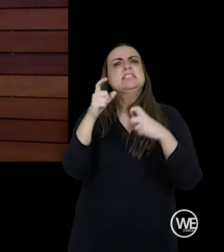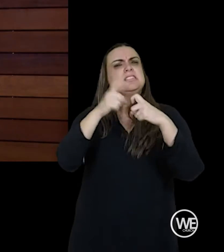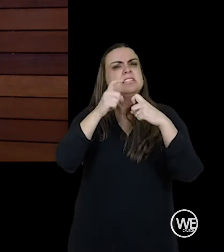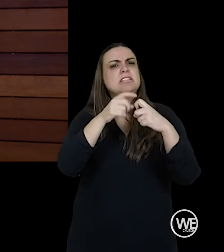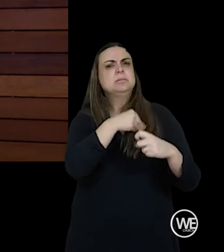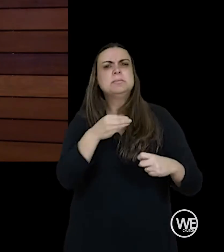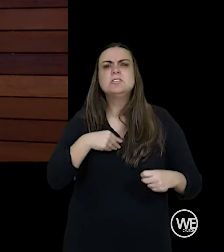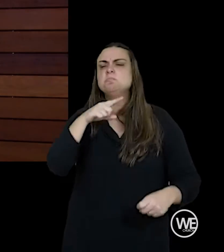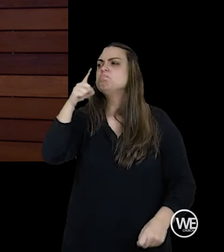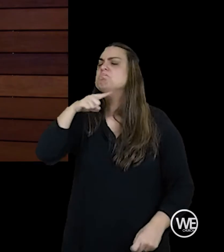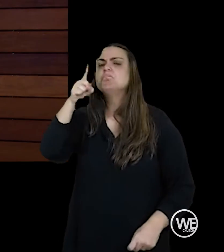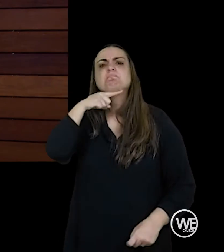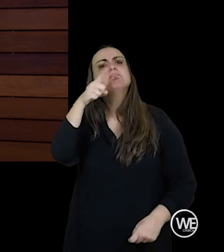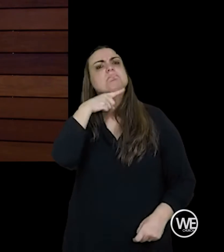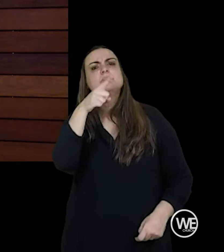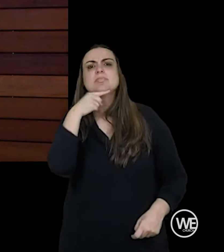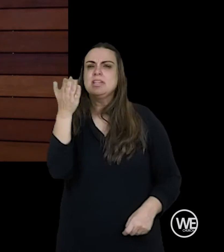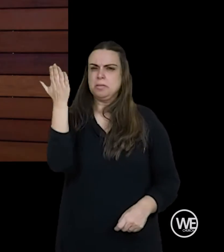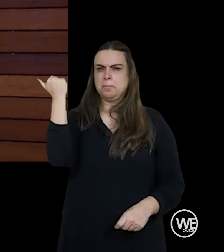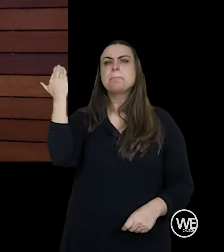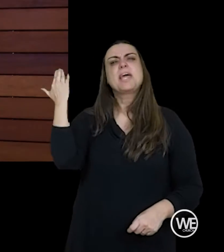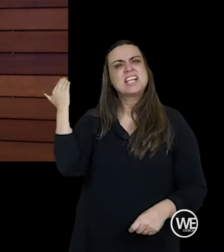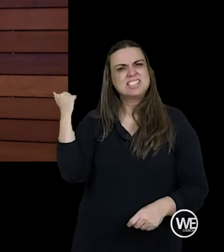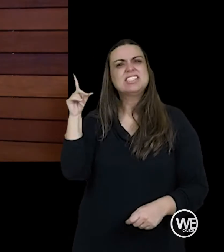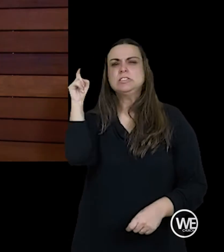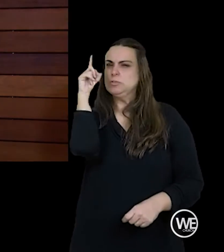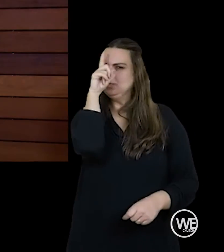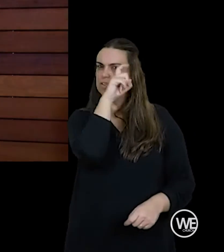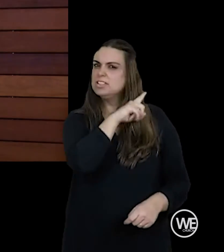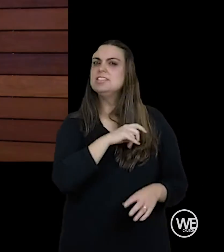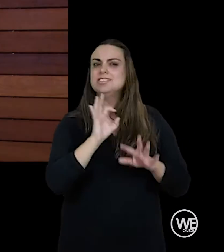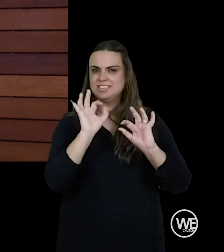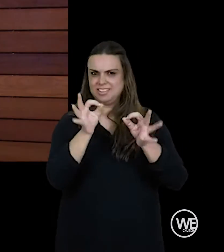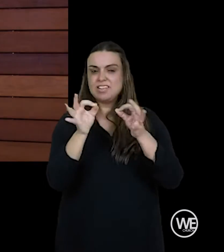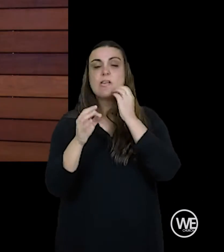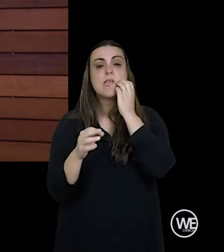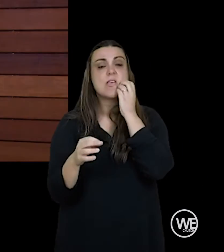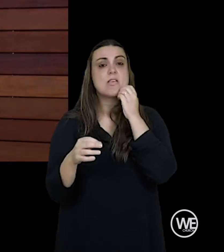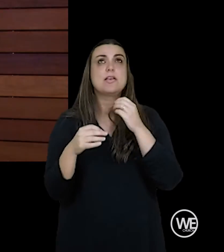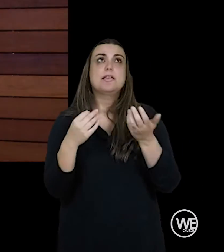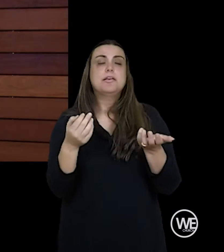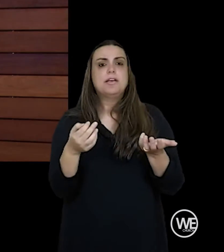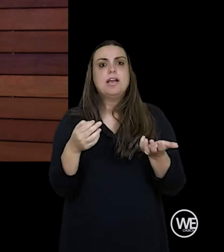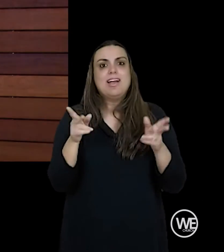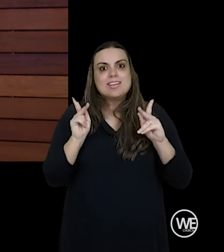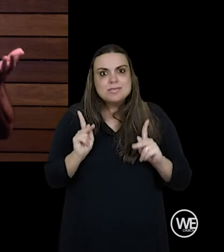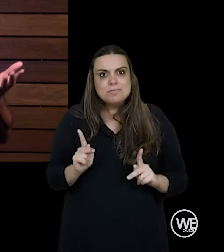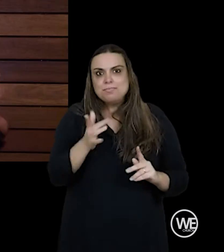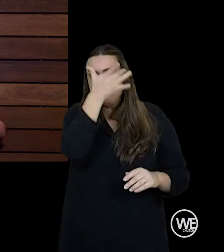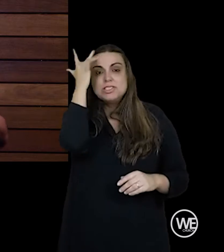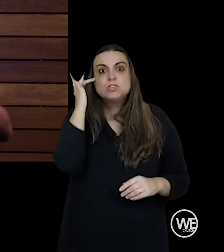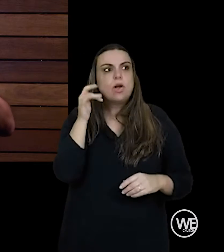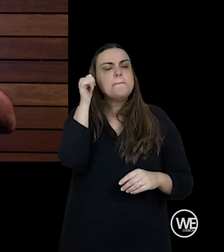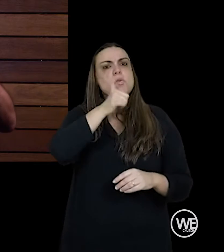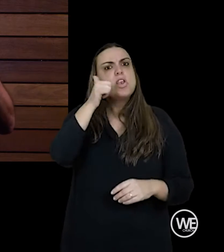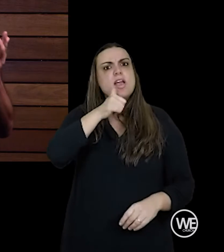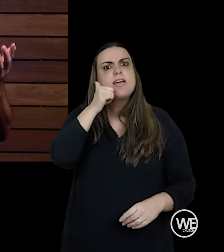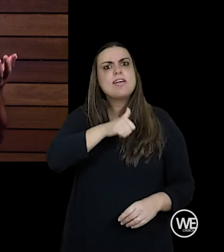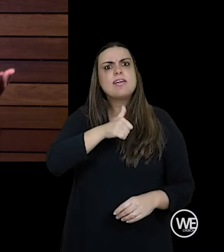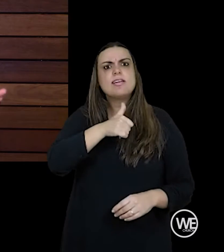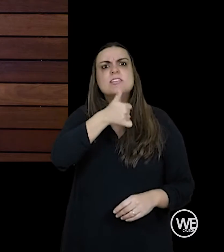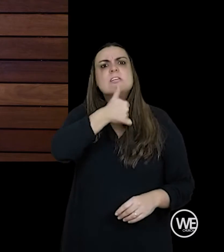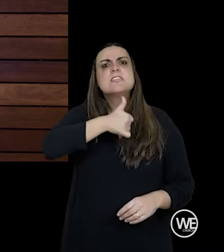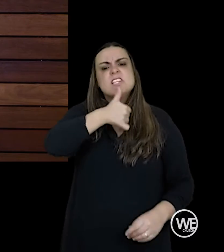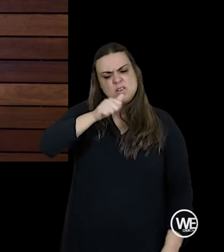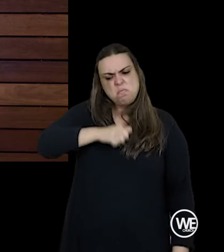Naquele tempo as condições já eram difíceis para qualquer um. Uma mulher hemorrágica